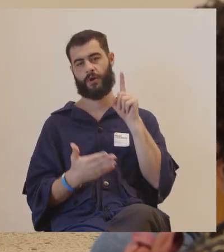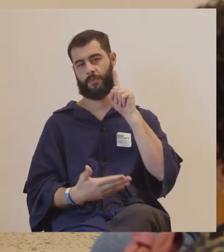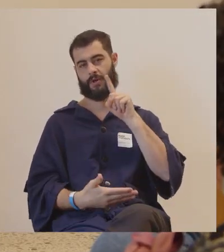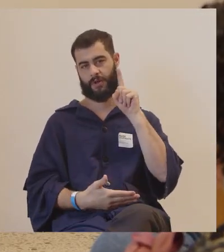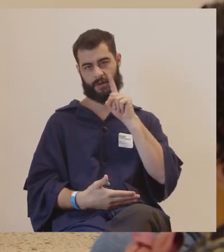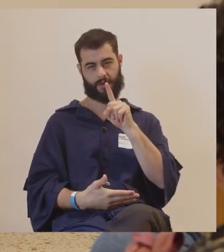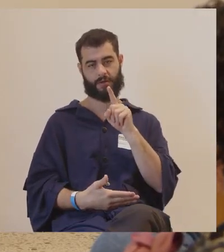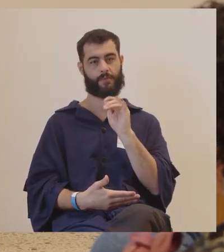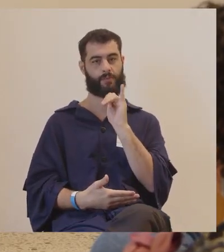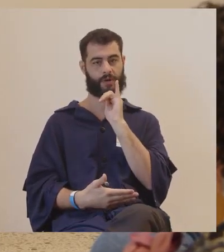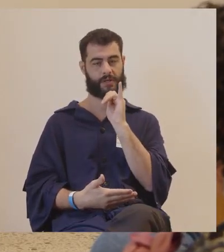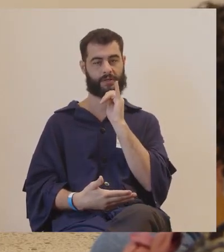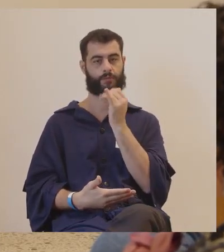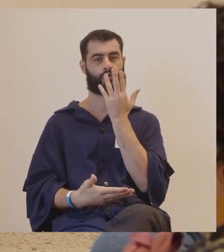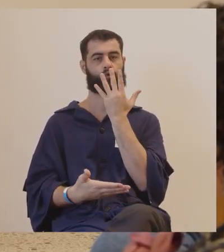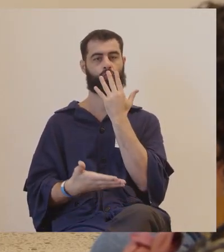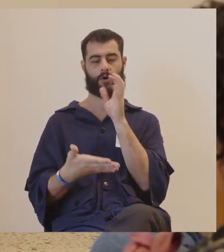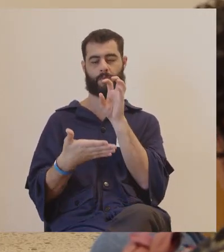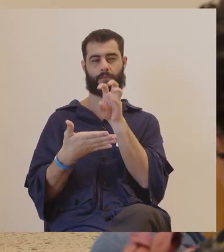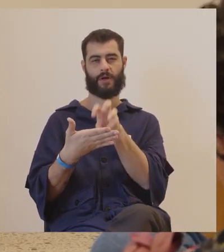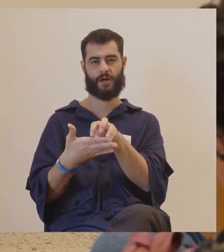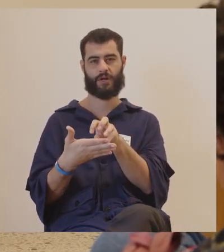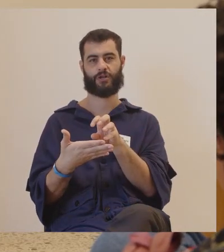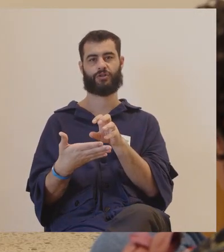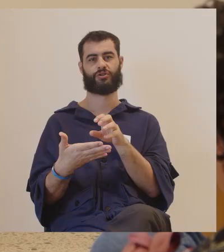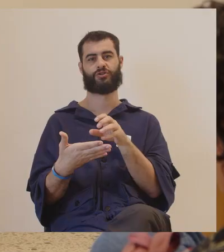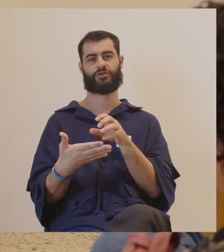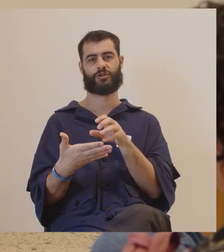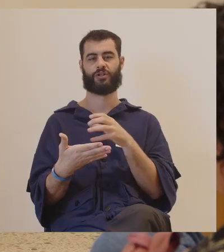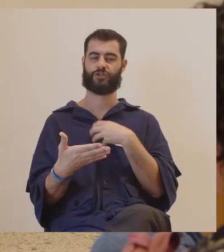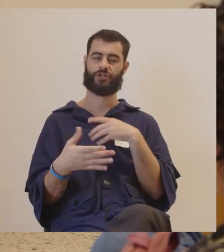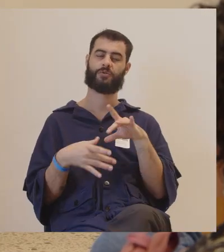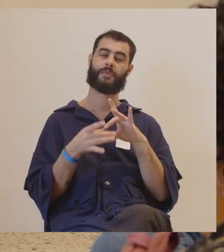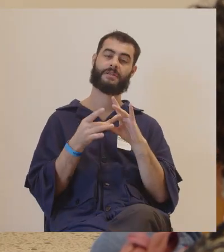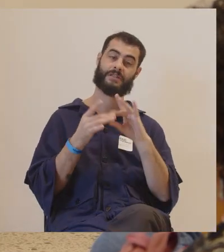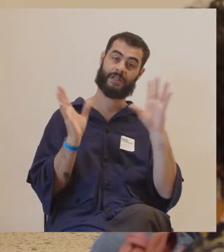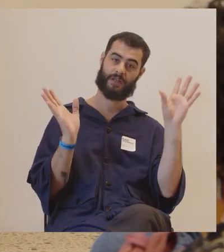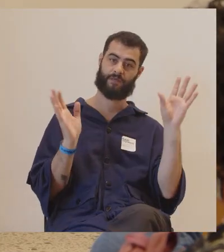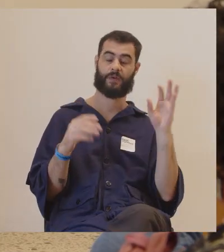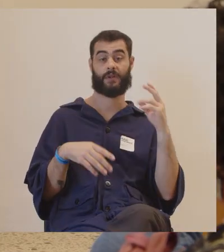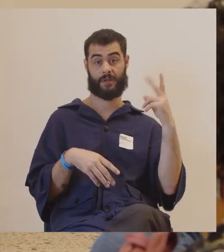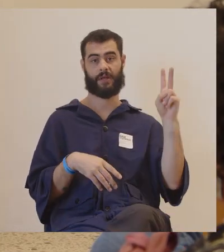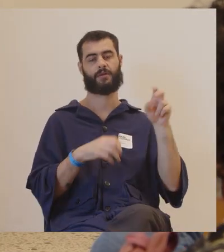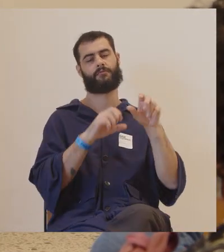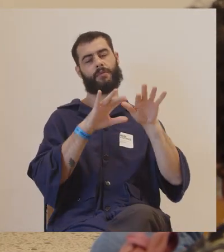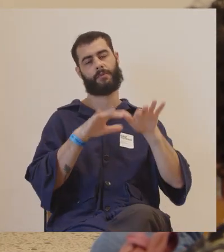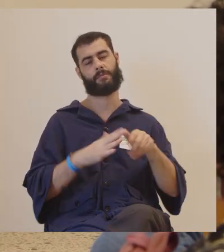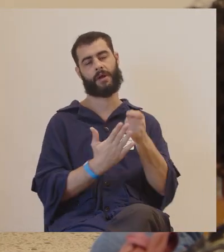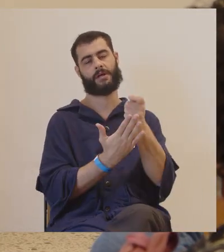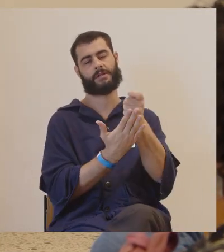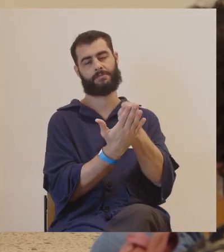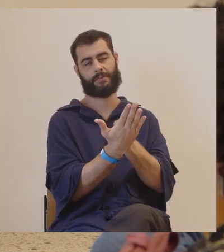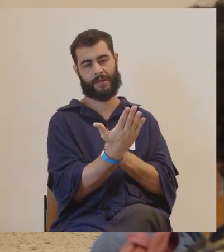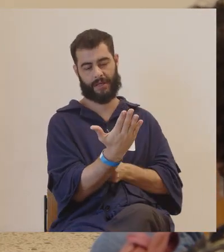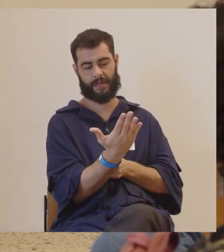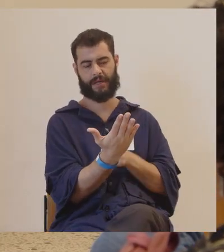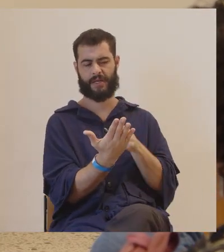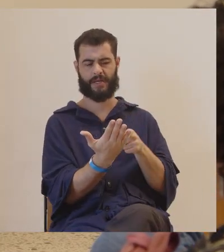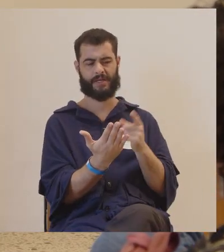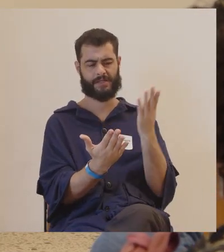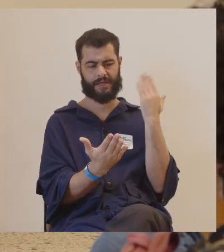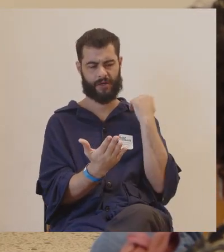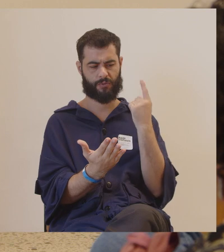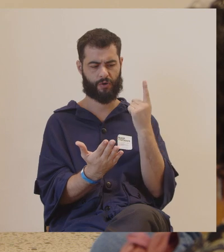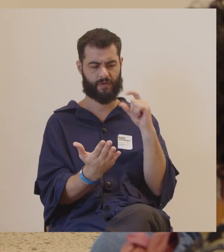mancha de cor na tela, livre, etc. e tal. Mas ele tem um texto célebre de 1956, se eu